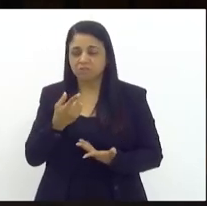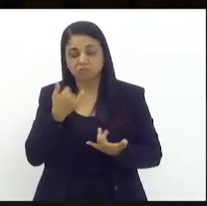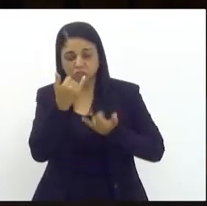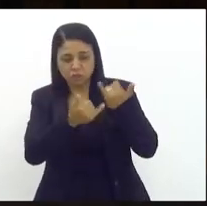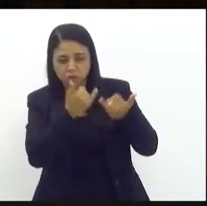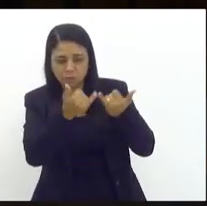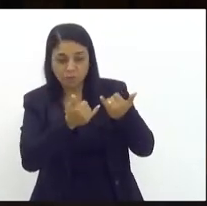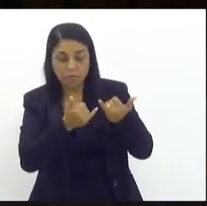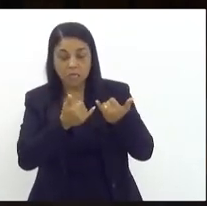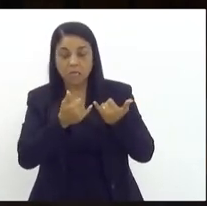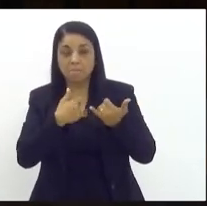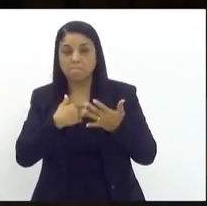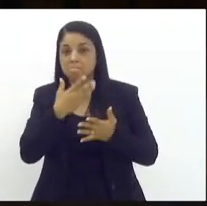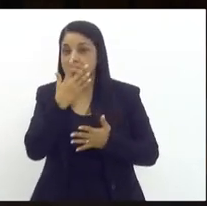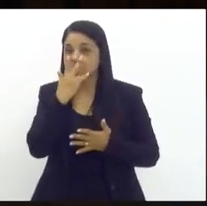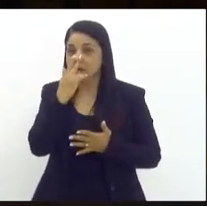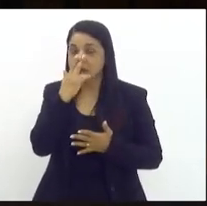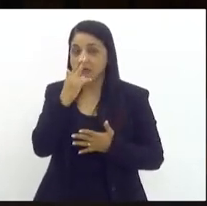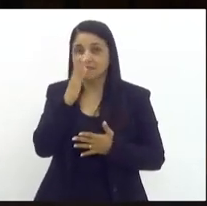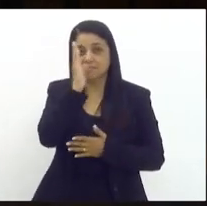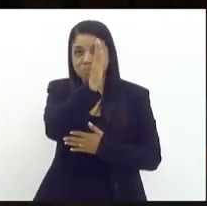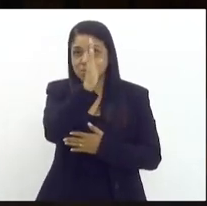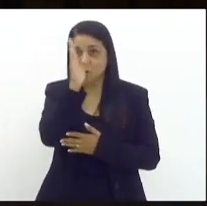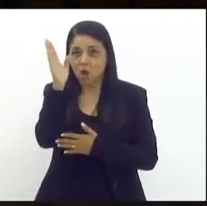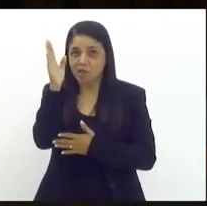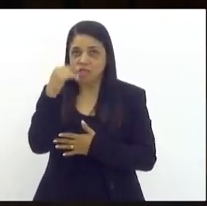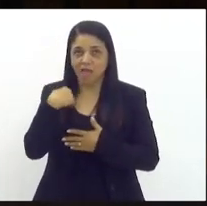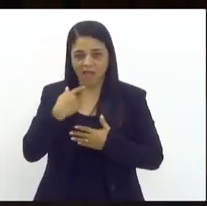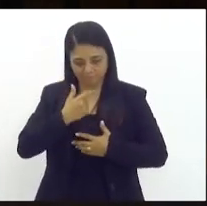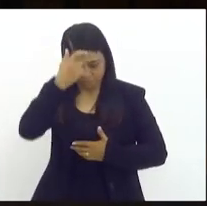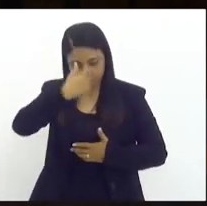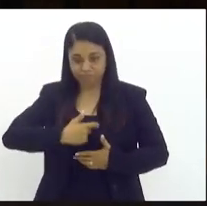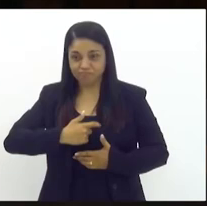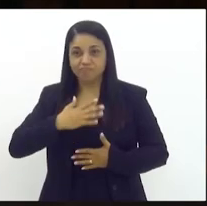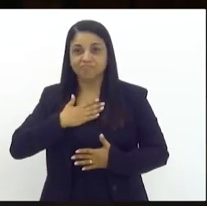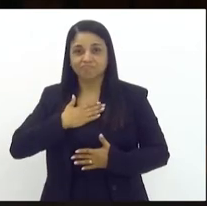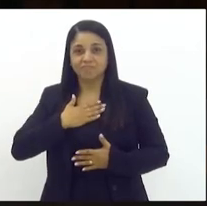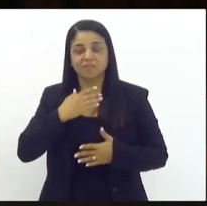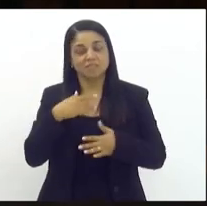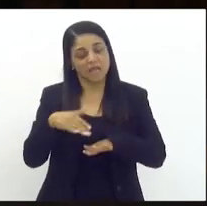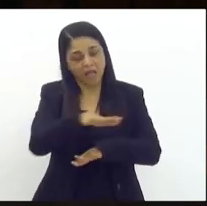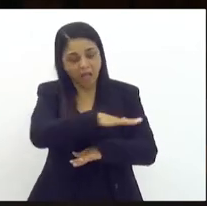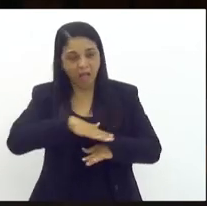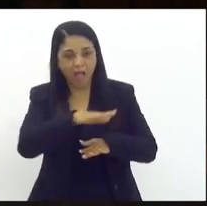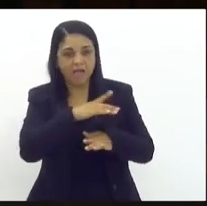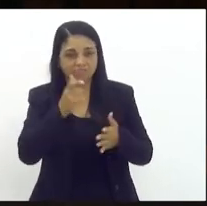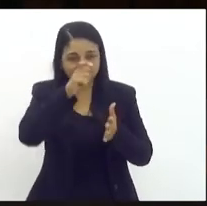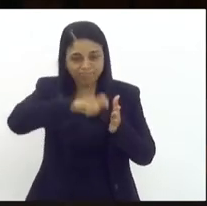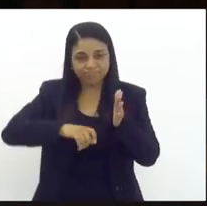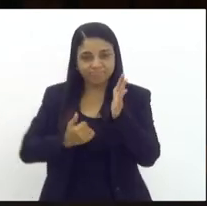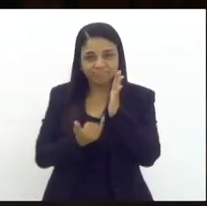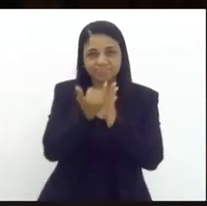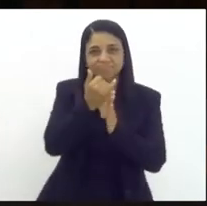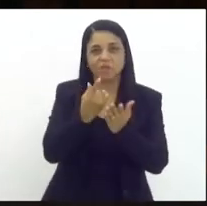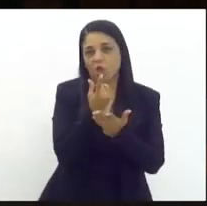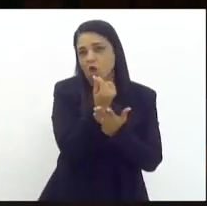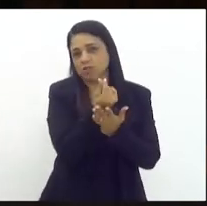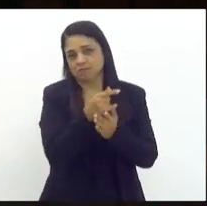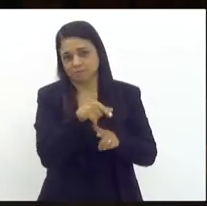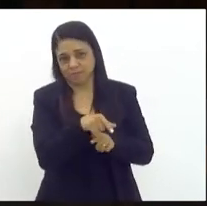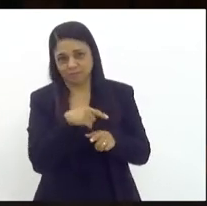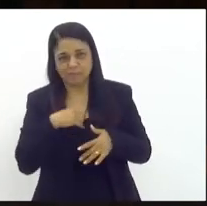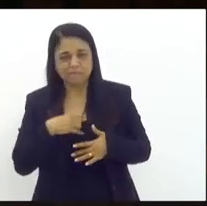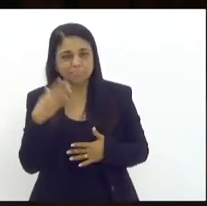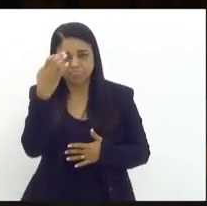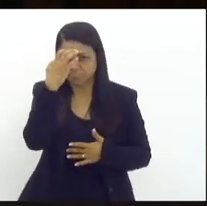enciclopédia ambulante na área tributária na área orçamentária e eu fico